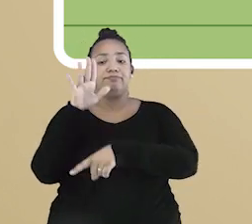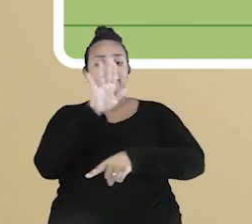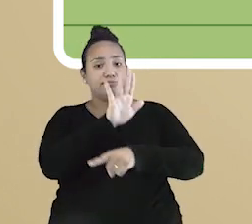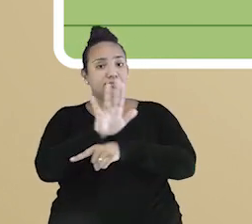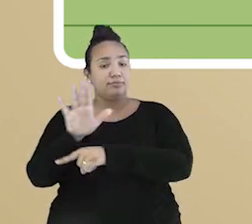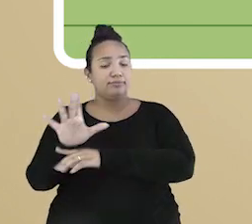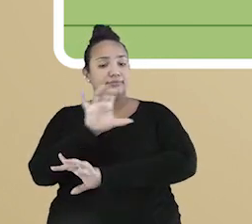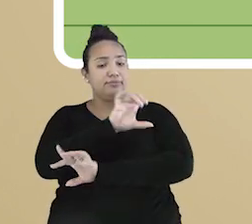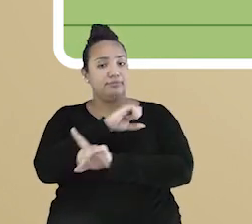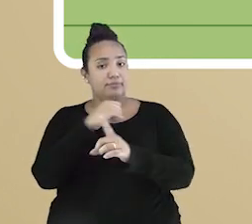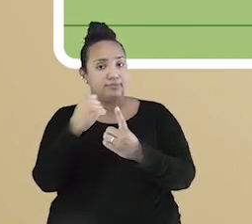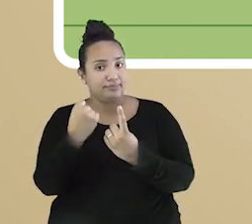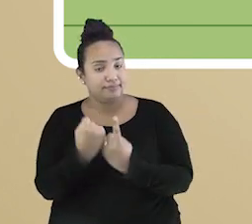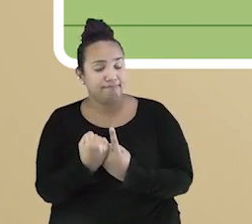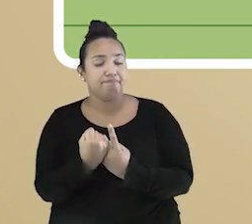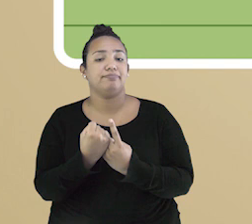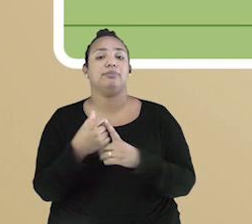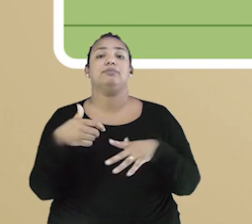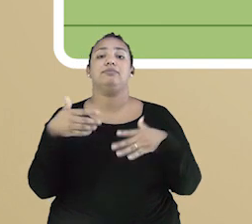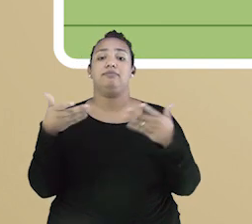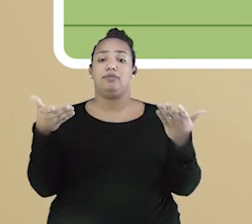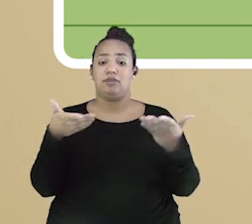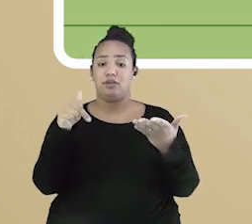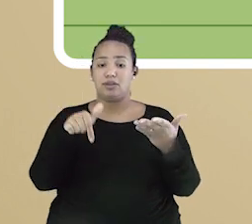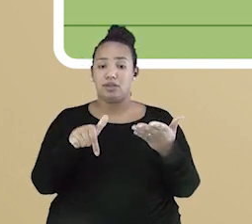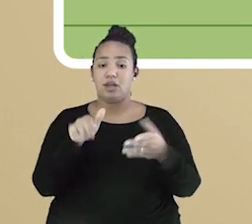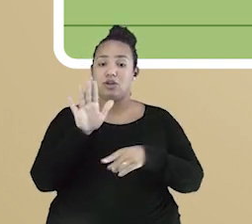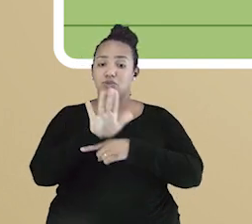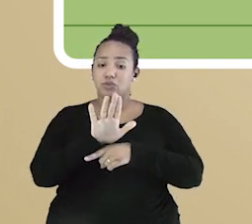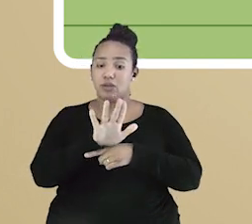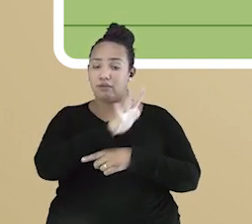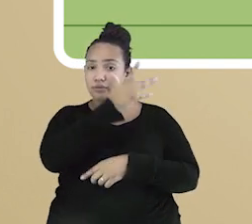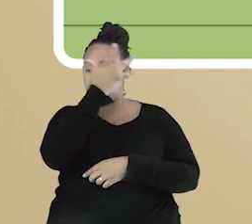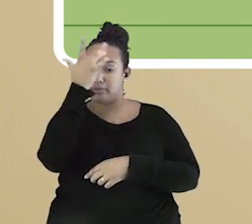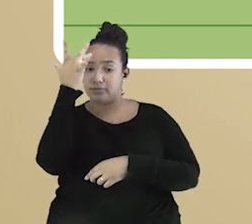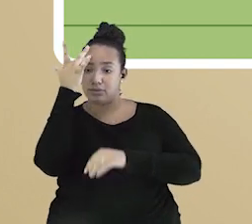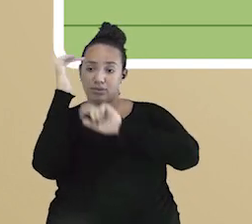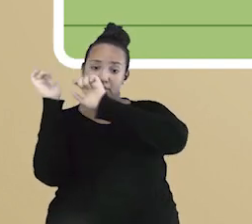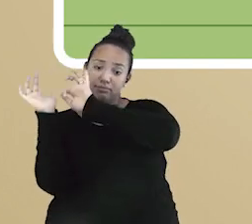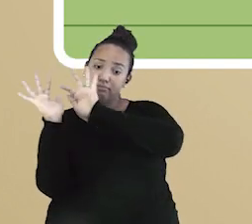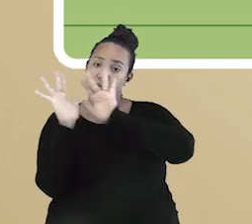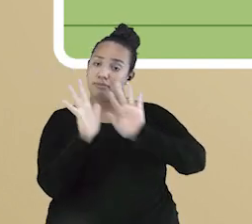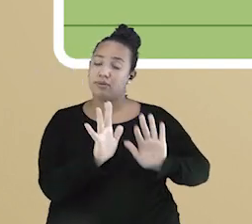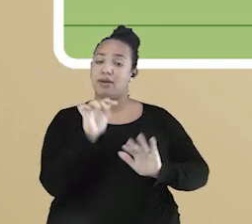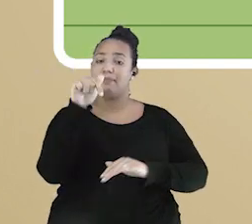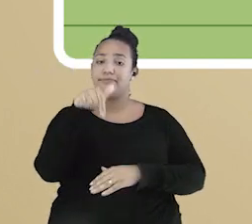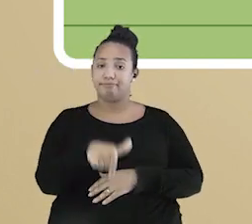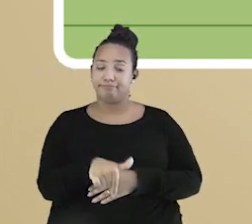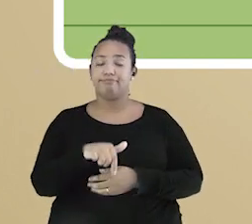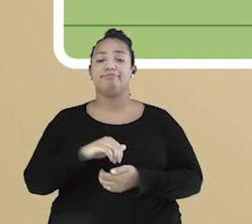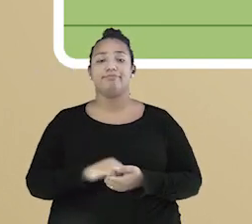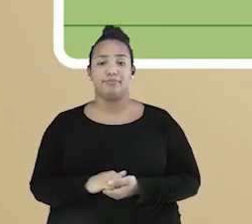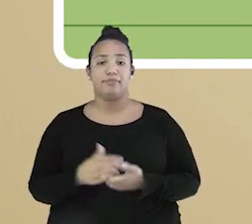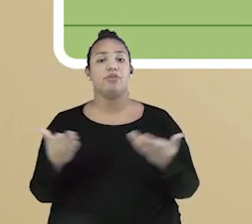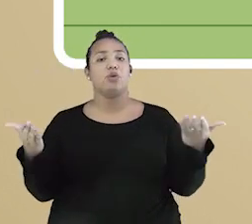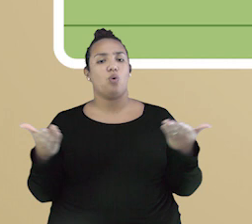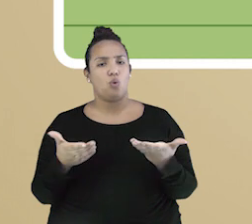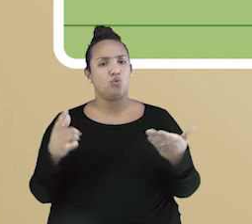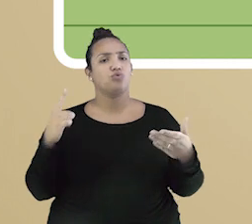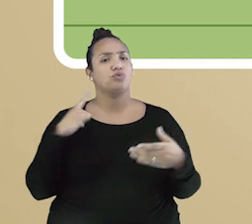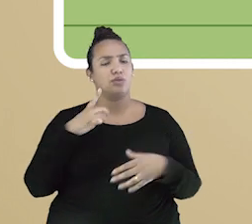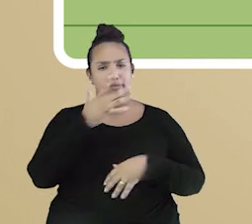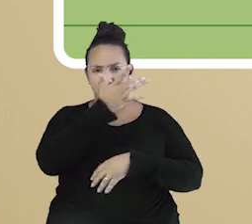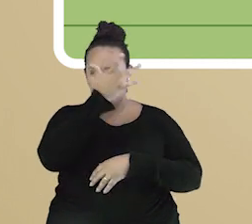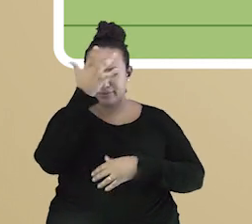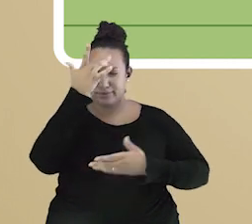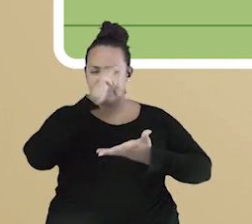da população. E isso facilitava a vida das pessoas que chegavam aqui. Hoje, há uma grande circulação de